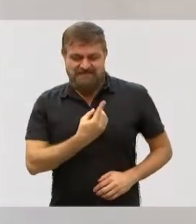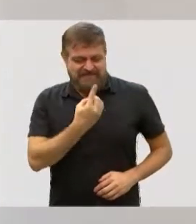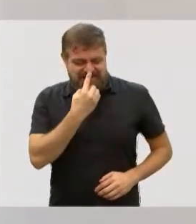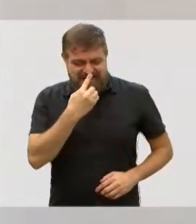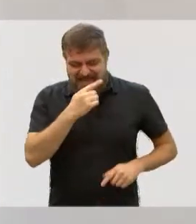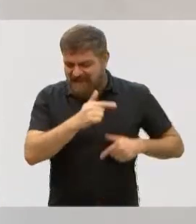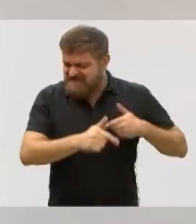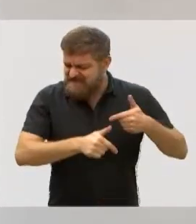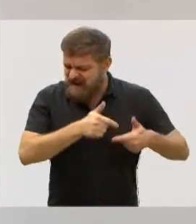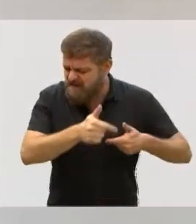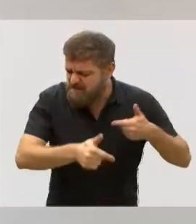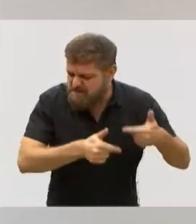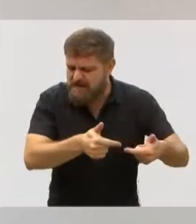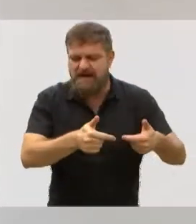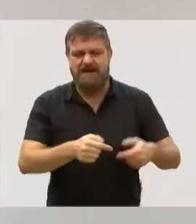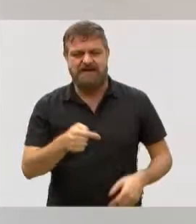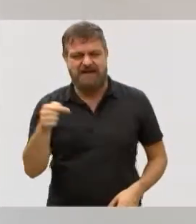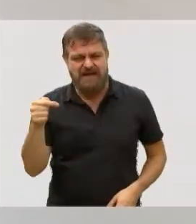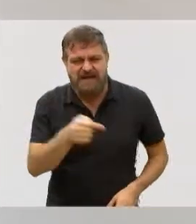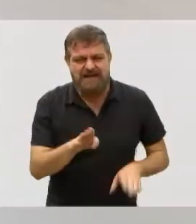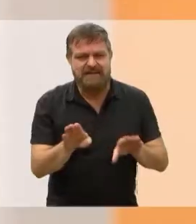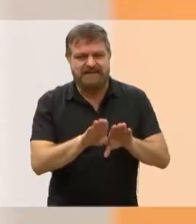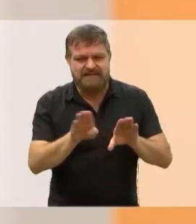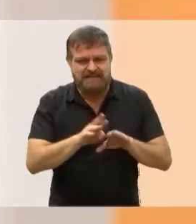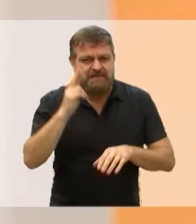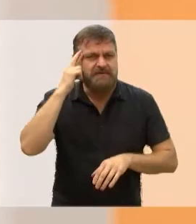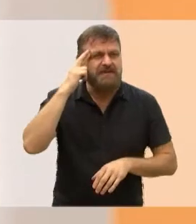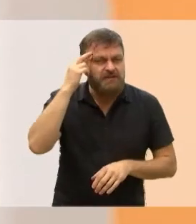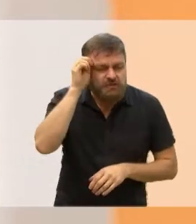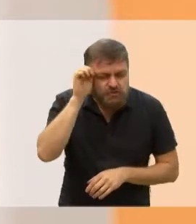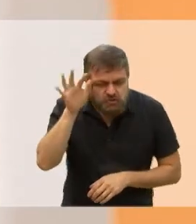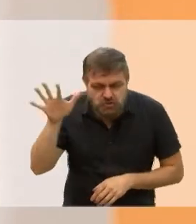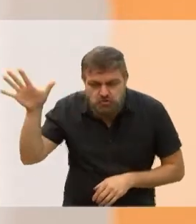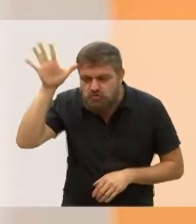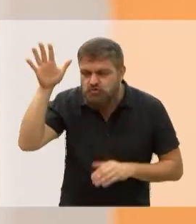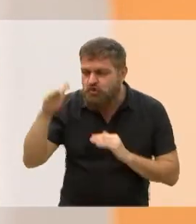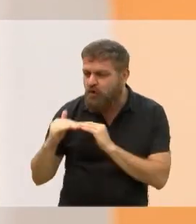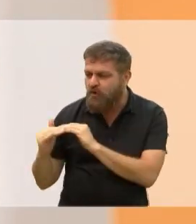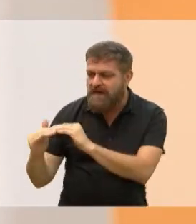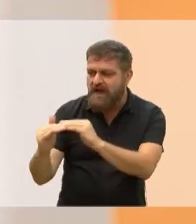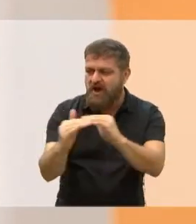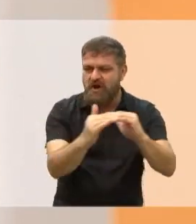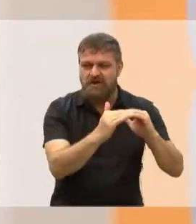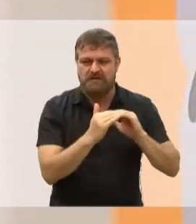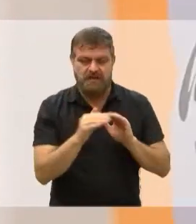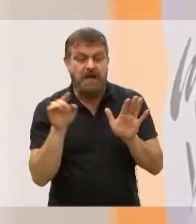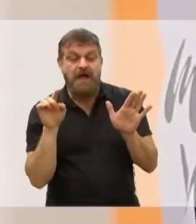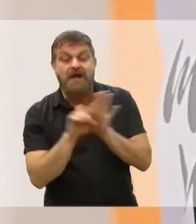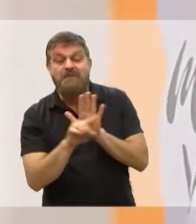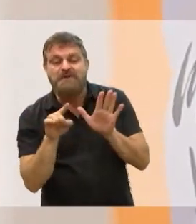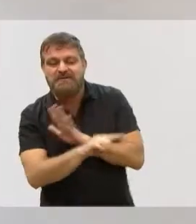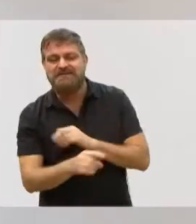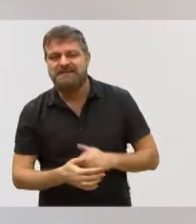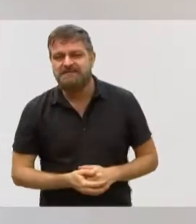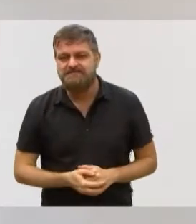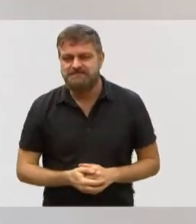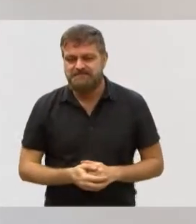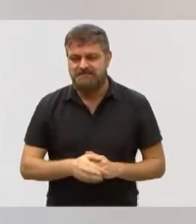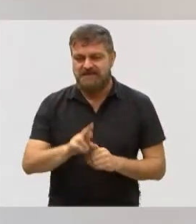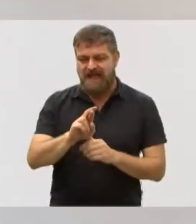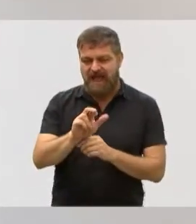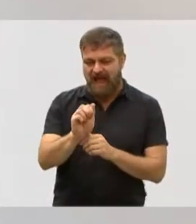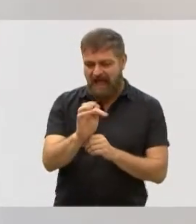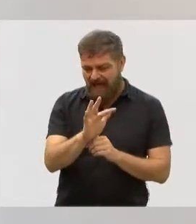que trabalha, uma pessoa que também tem sonhos, como todos nós. E eu já começo perguntando para o Rafael.